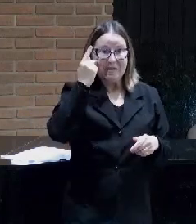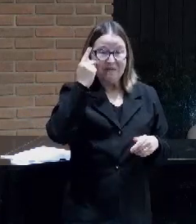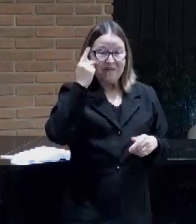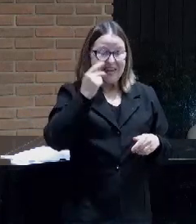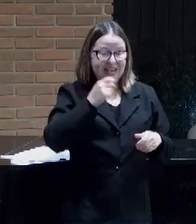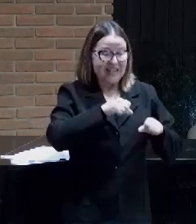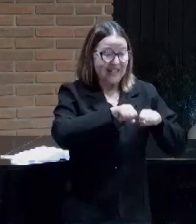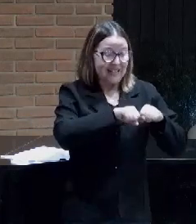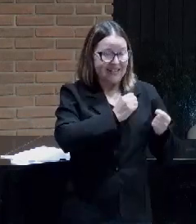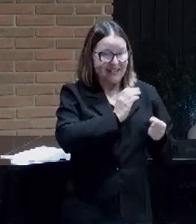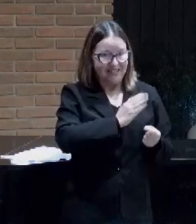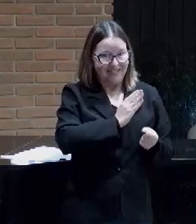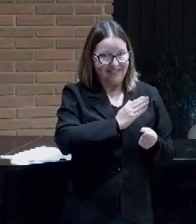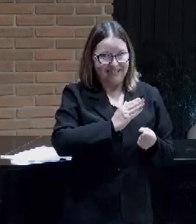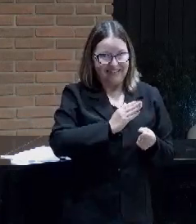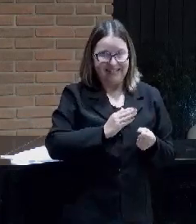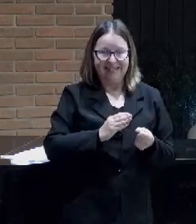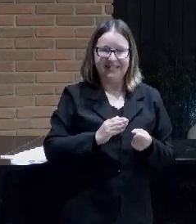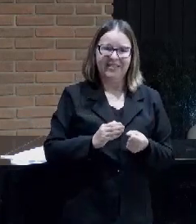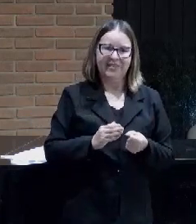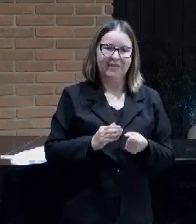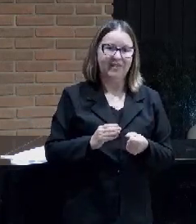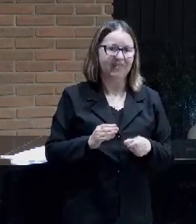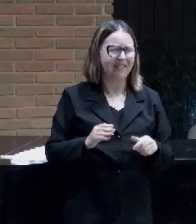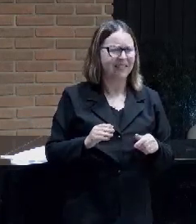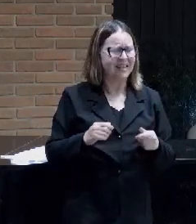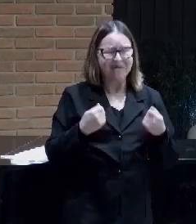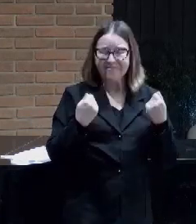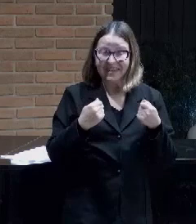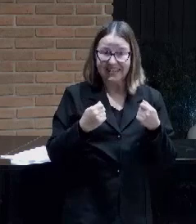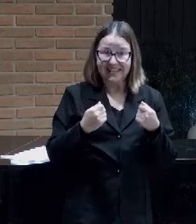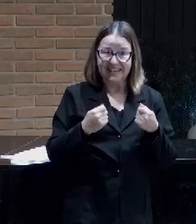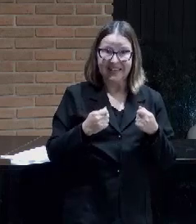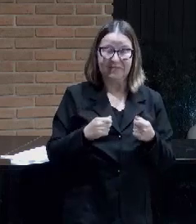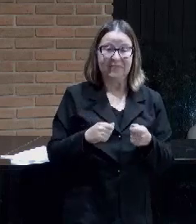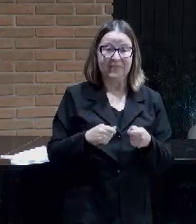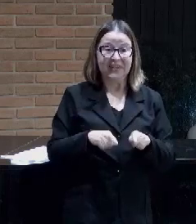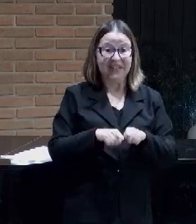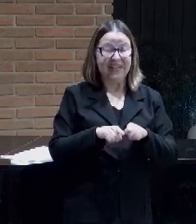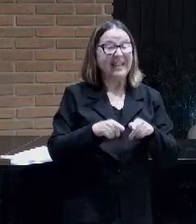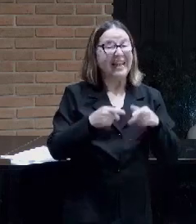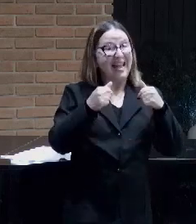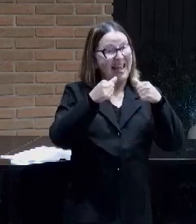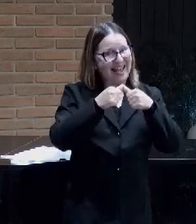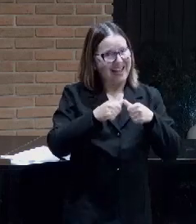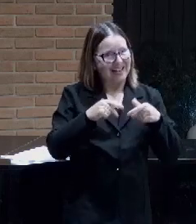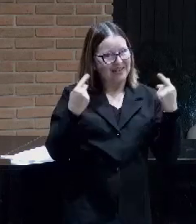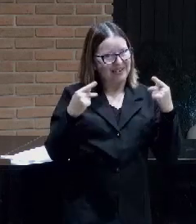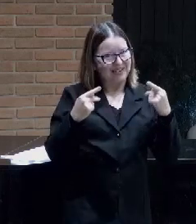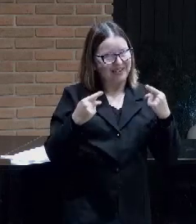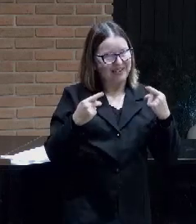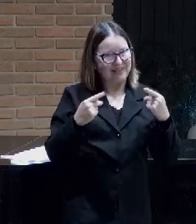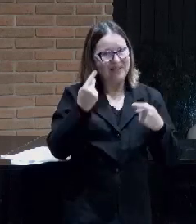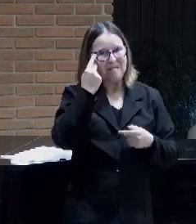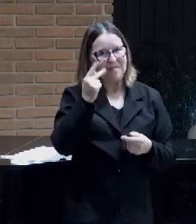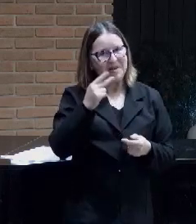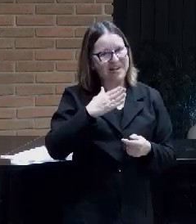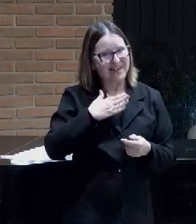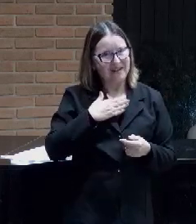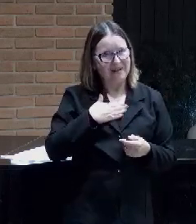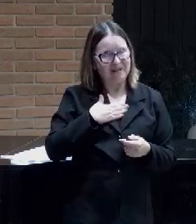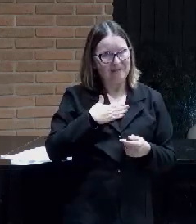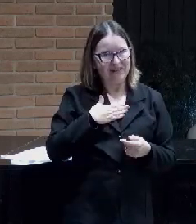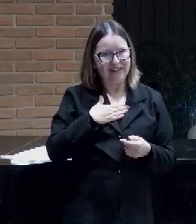estão bem resolvidas. Esse sermão, que também serve para mim, são para pessoas com corações quebrados,